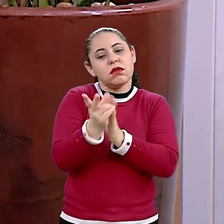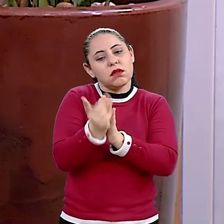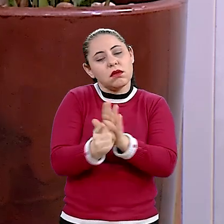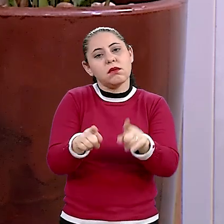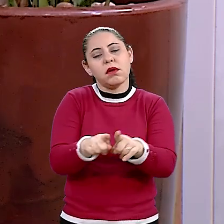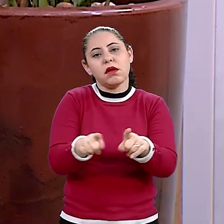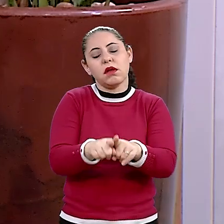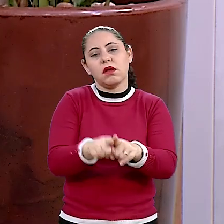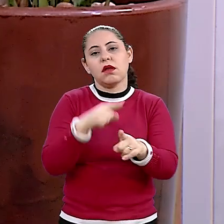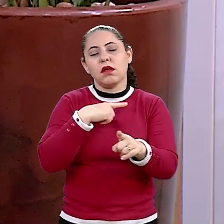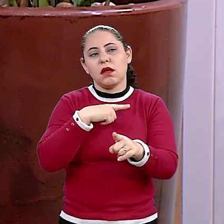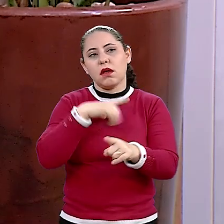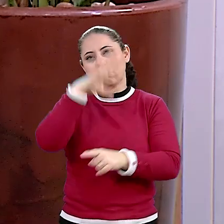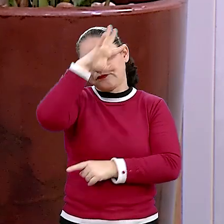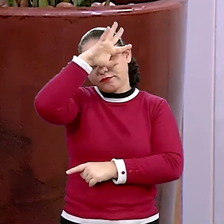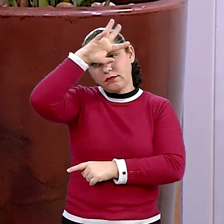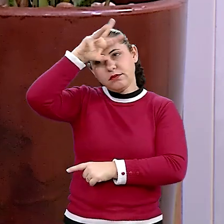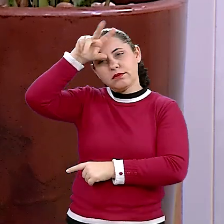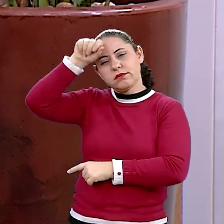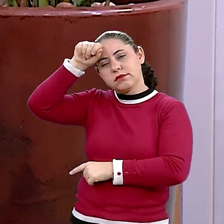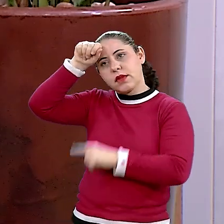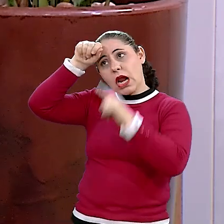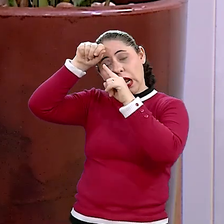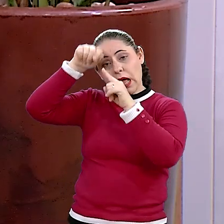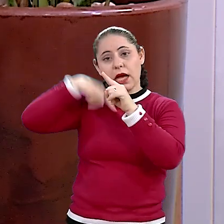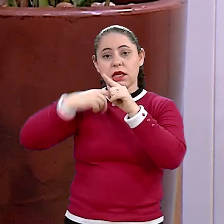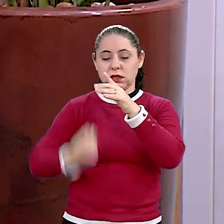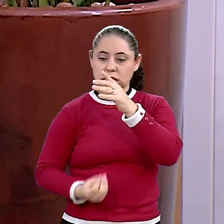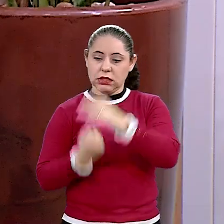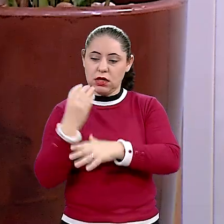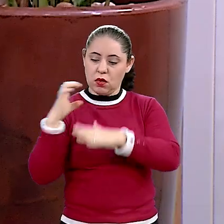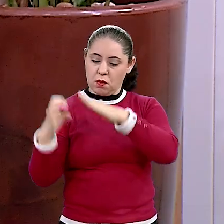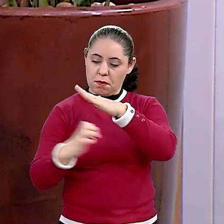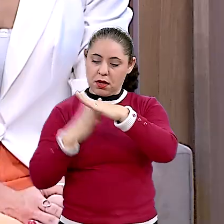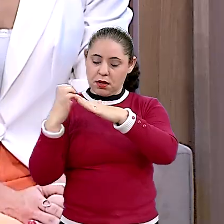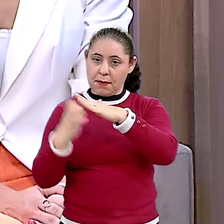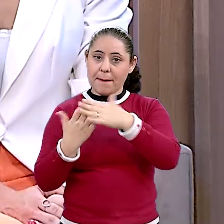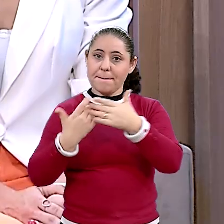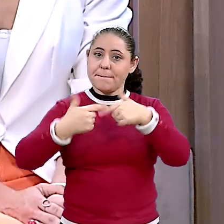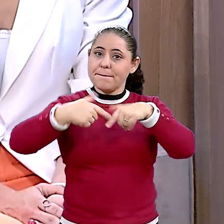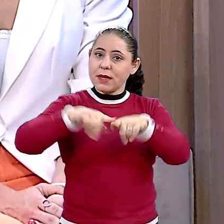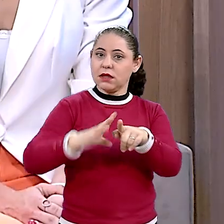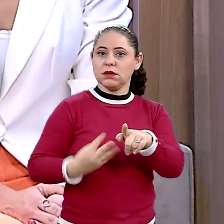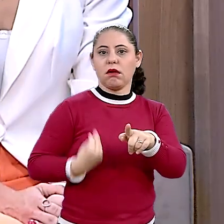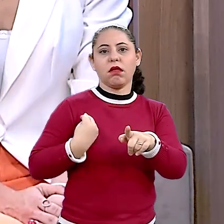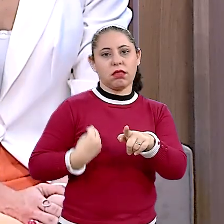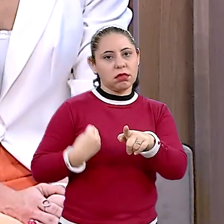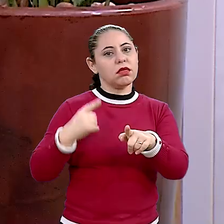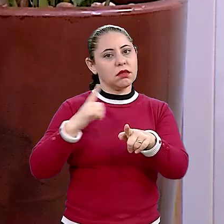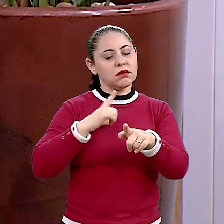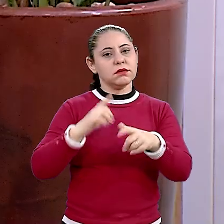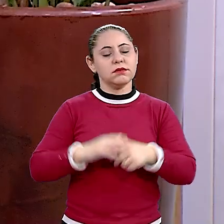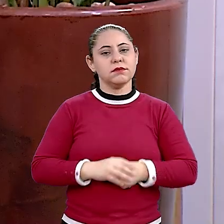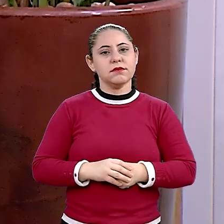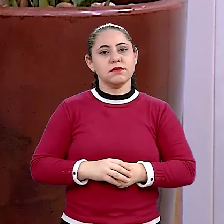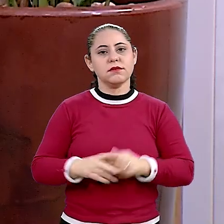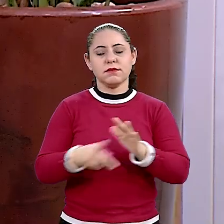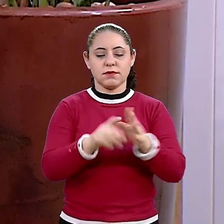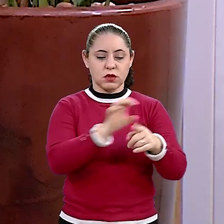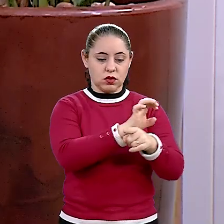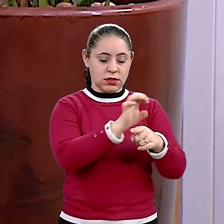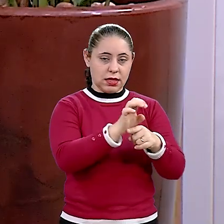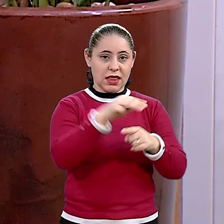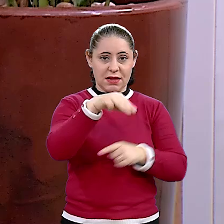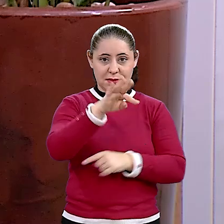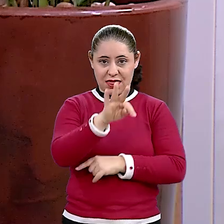tenho olhado para esse caso de Mato Grosso. Em Mato Grosso, eles criaram uma empresa de participações no estado